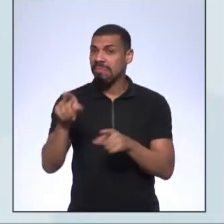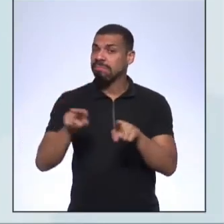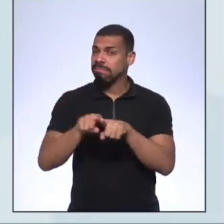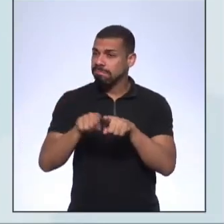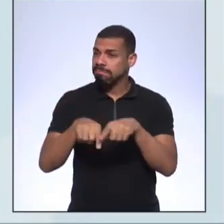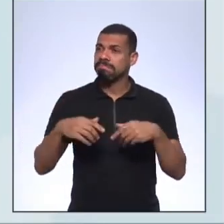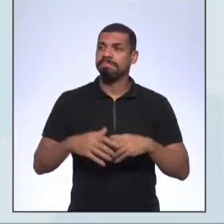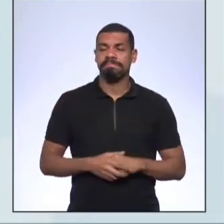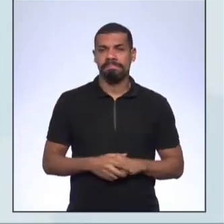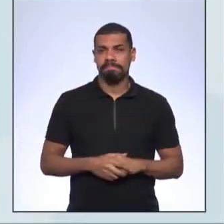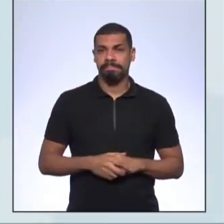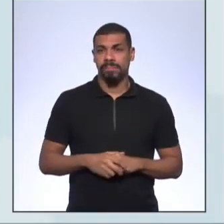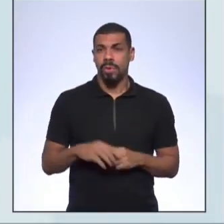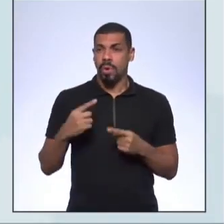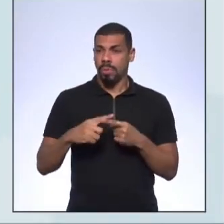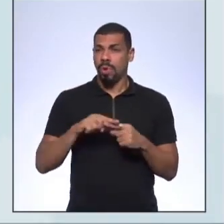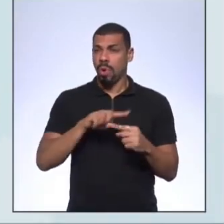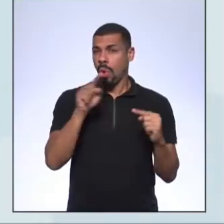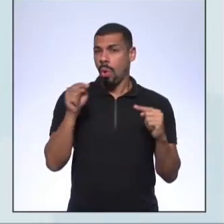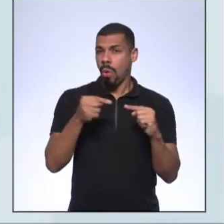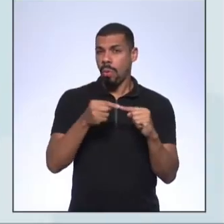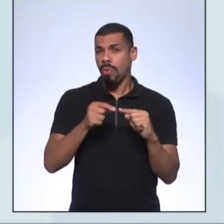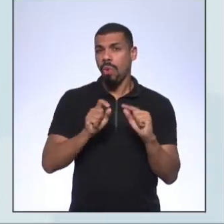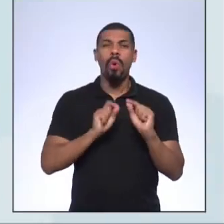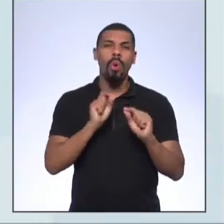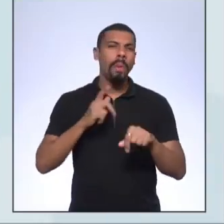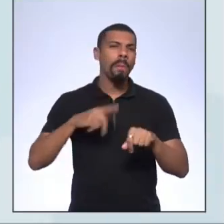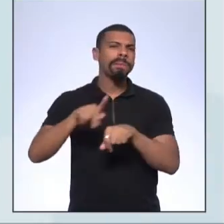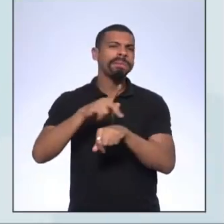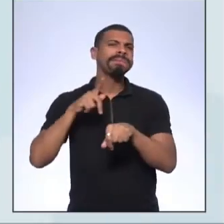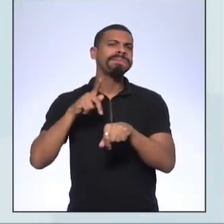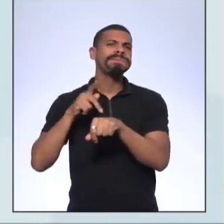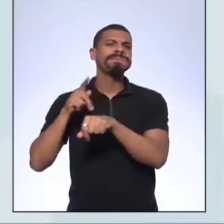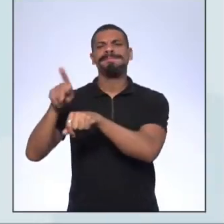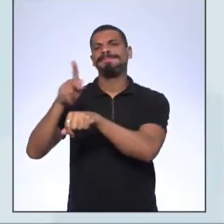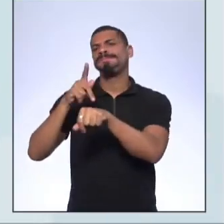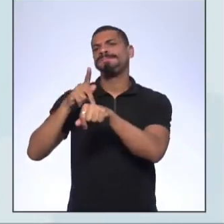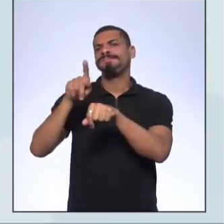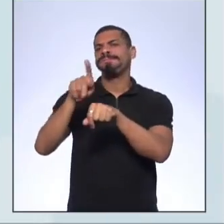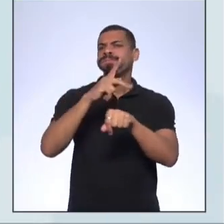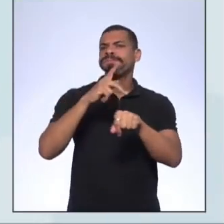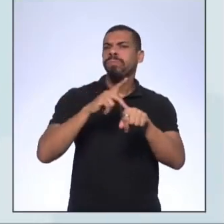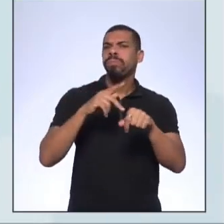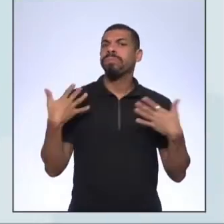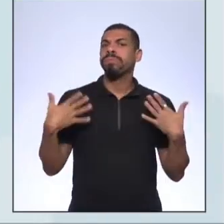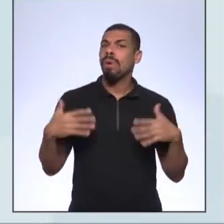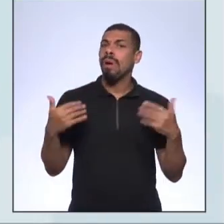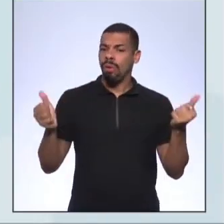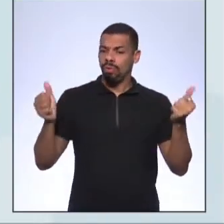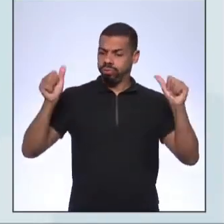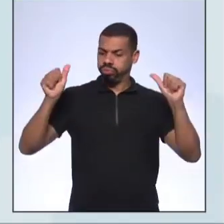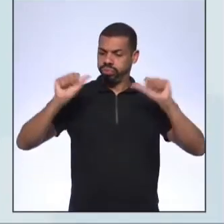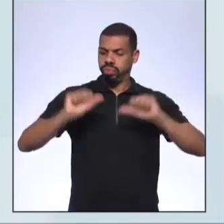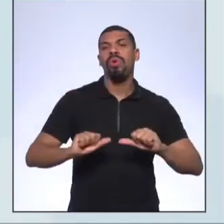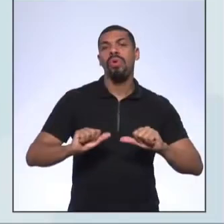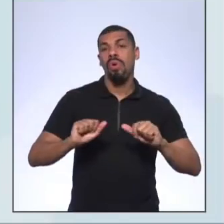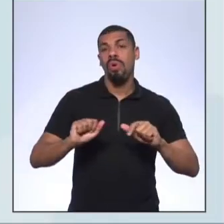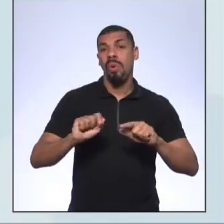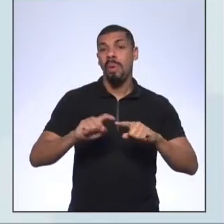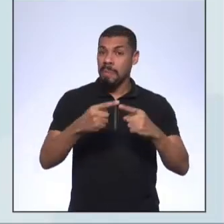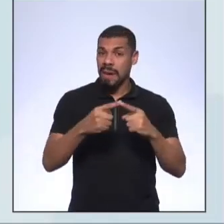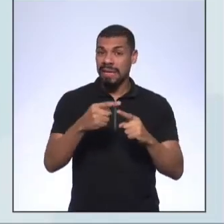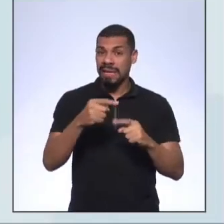das especiarias, porque os países estavam enfrentando crises, né? Menos a Itália. A Itália estava de boas ali porque ela